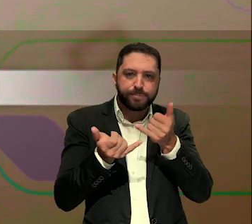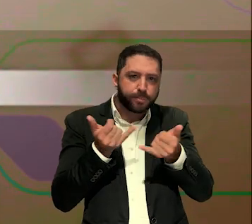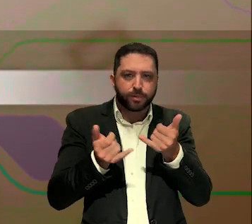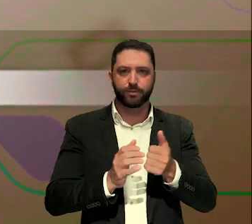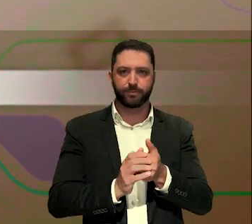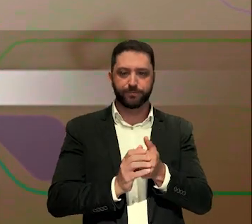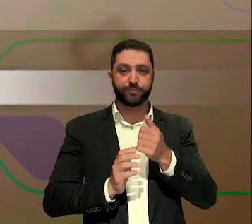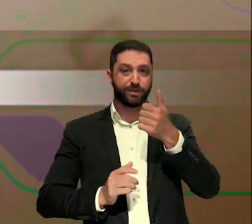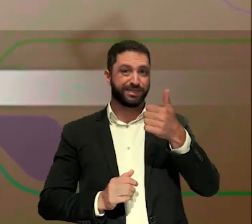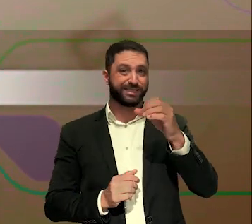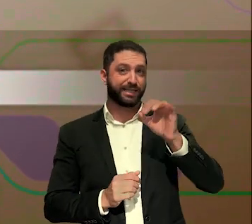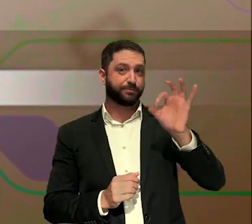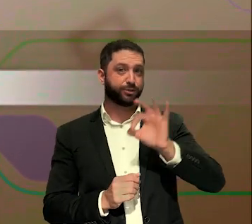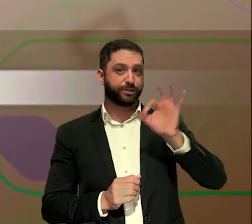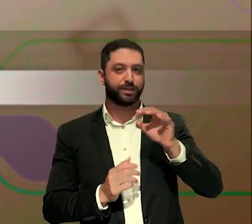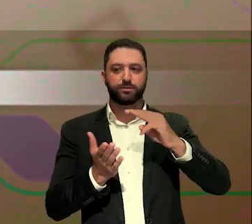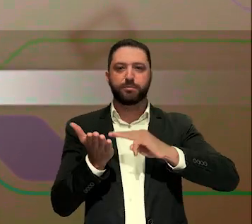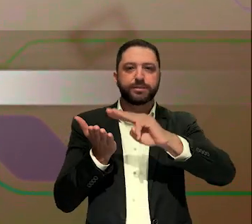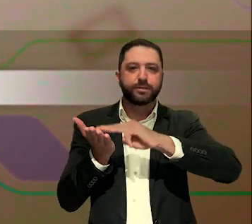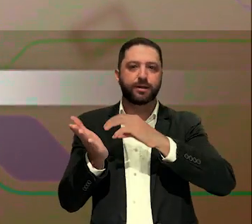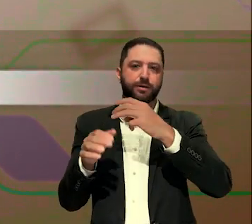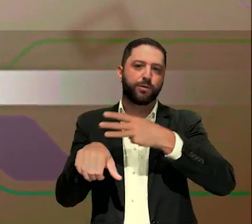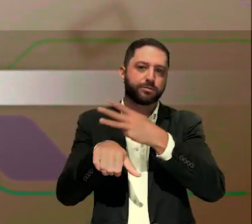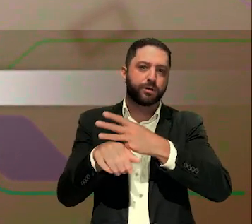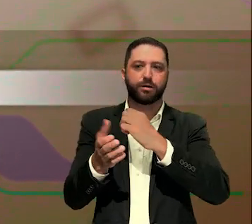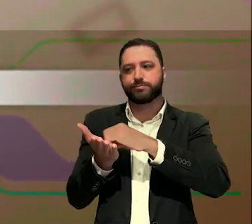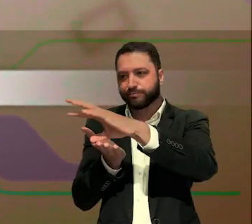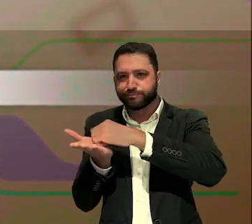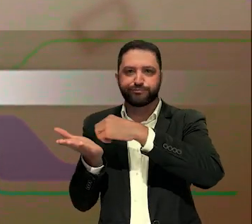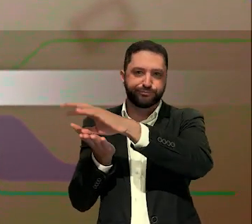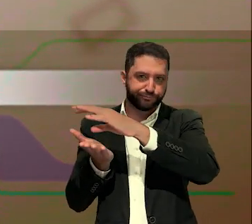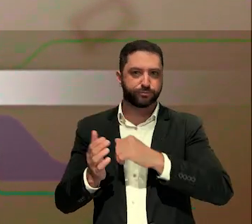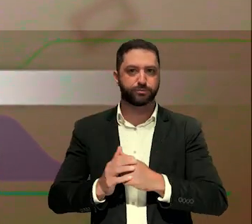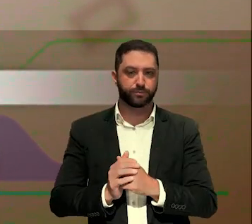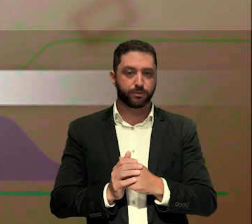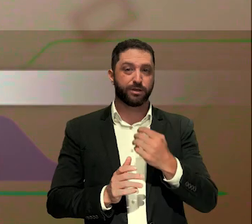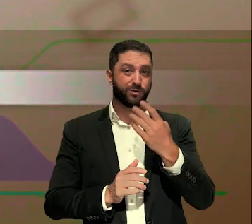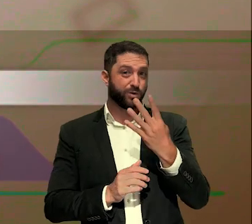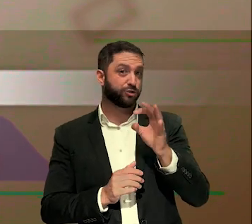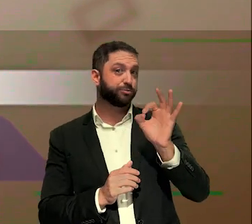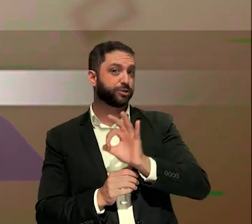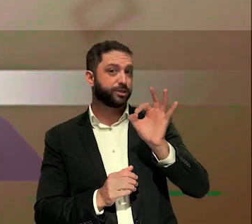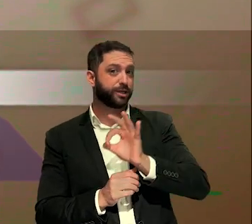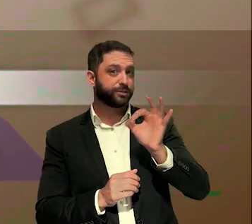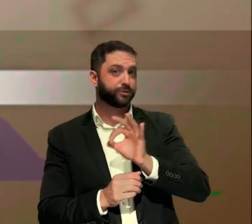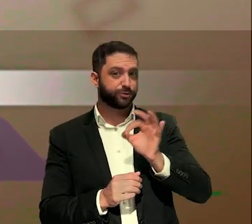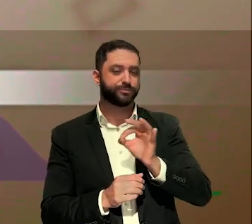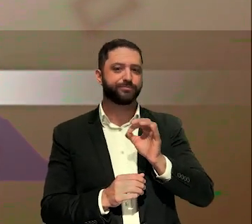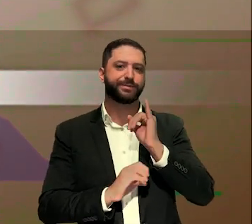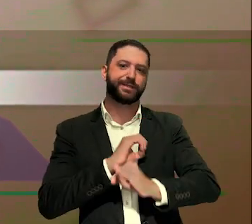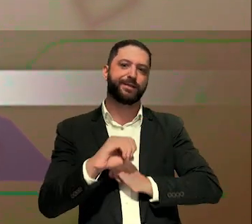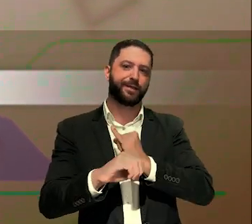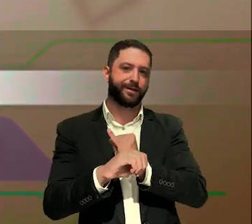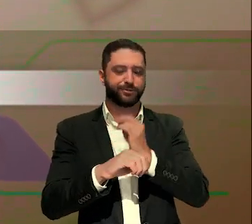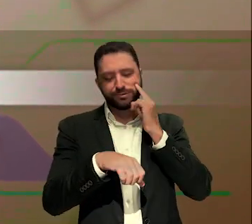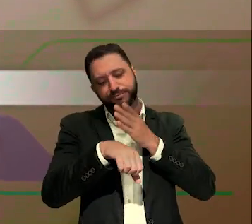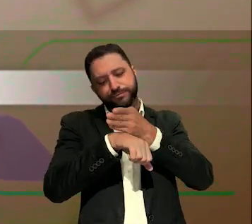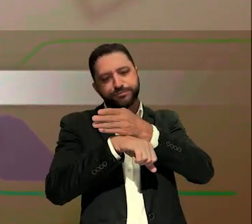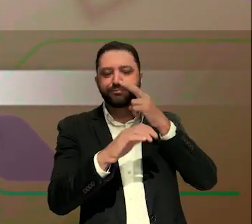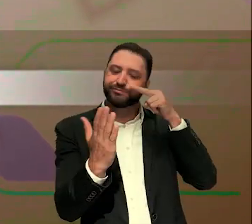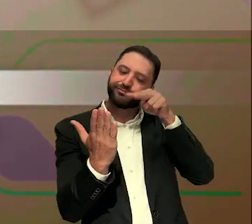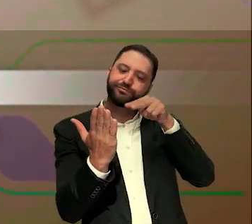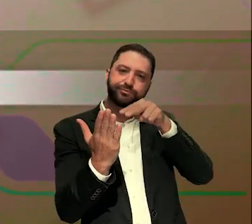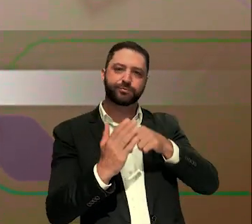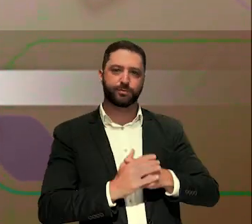de entretenimento, 10% na troca de mensagens instantâneas e 4% navegando